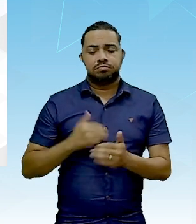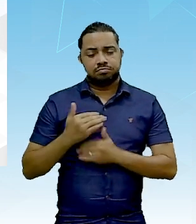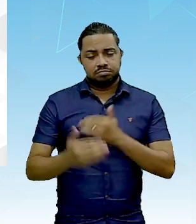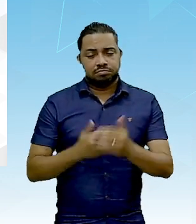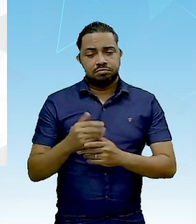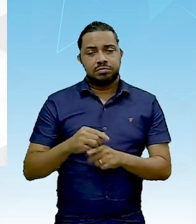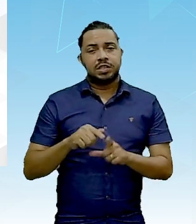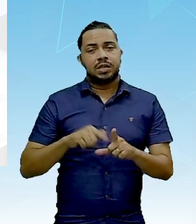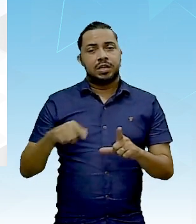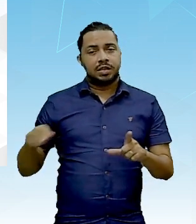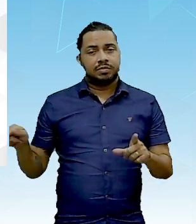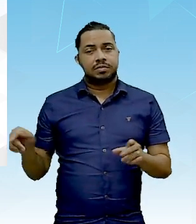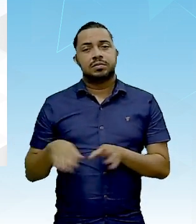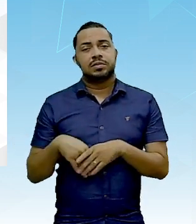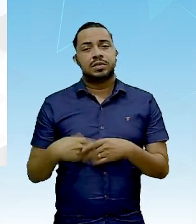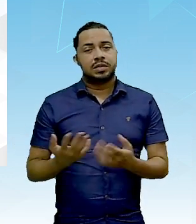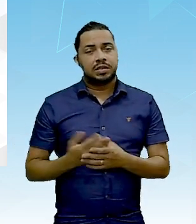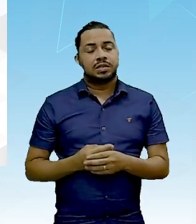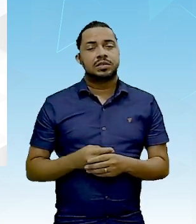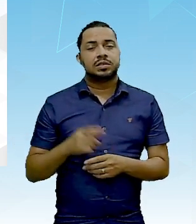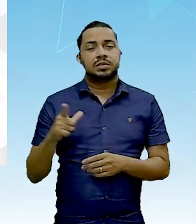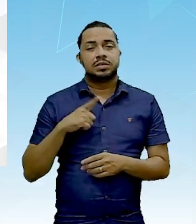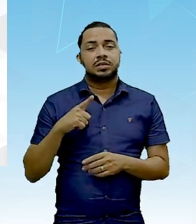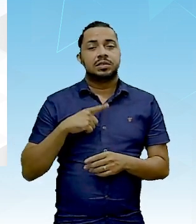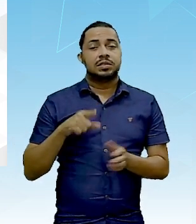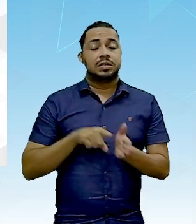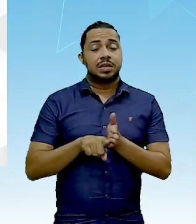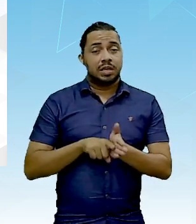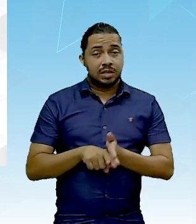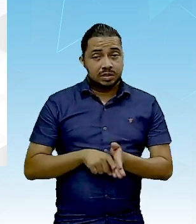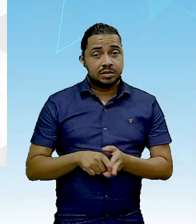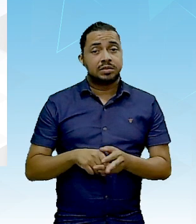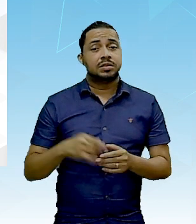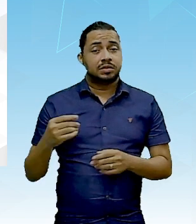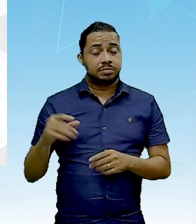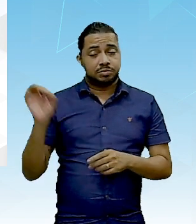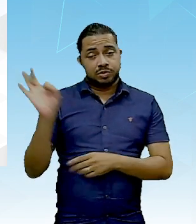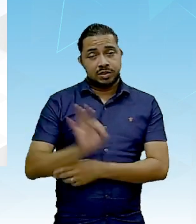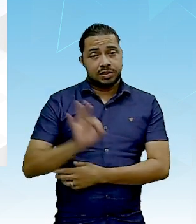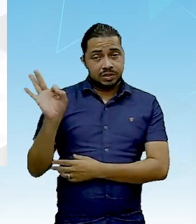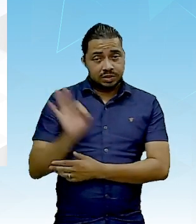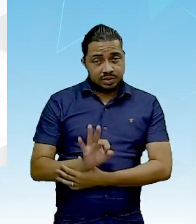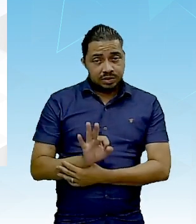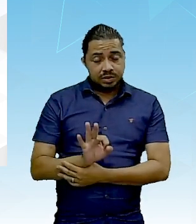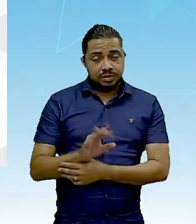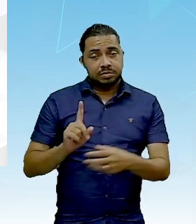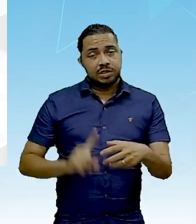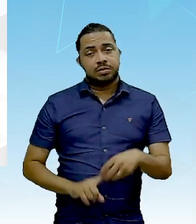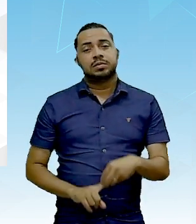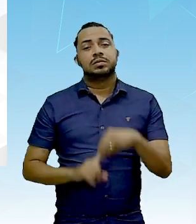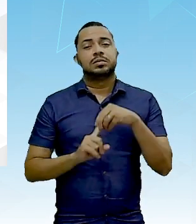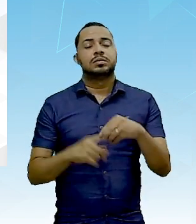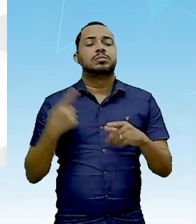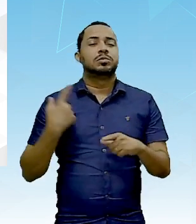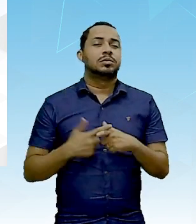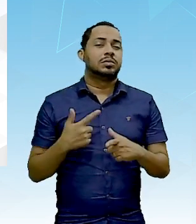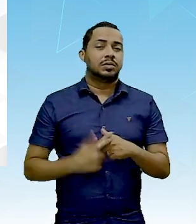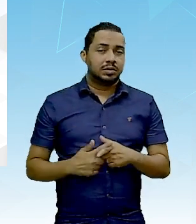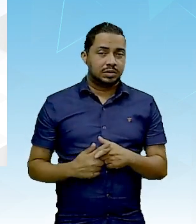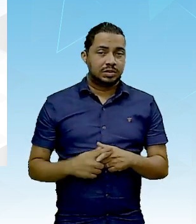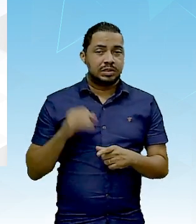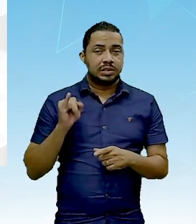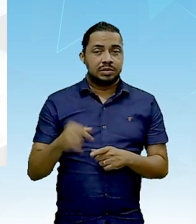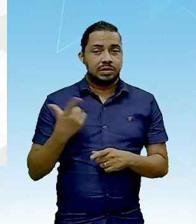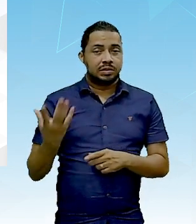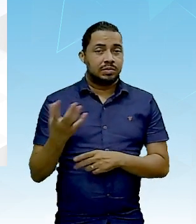bem feito. A exposição dos dados devem ser em porcentagem prioritariamente. Por quê? Porque se